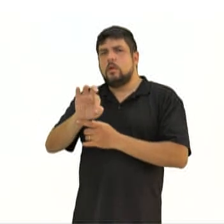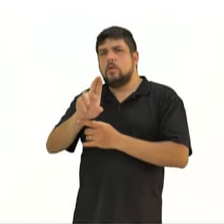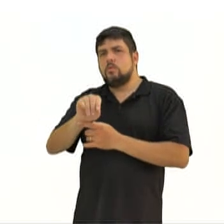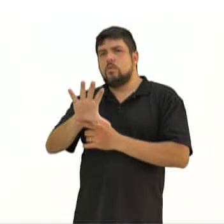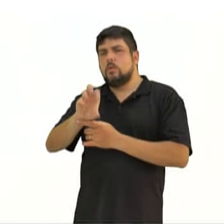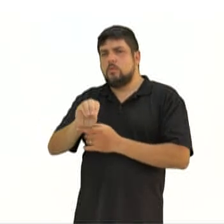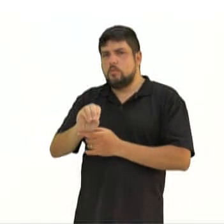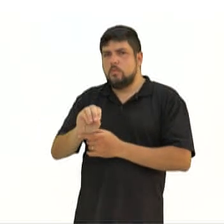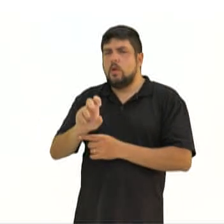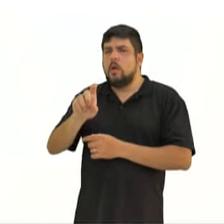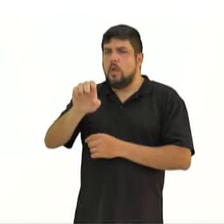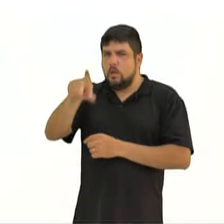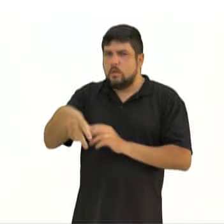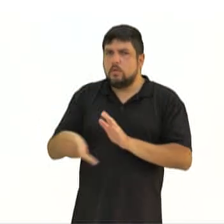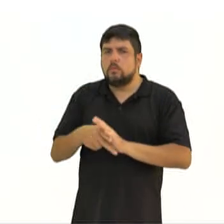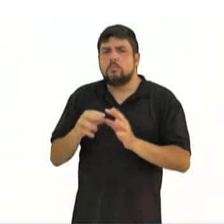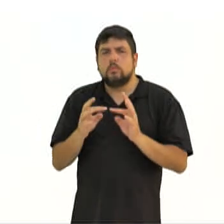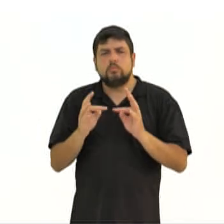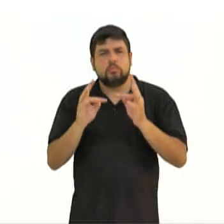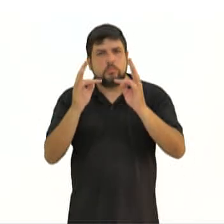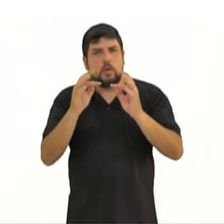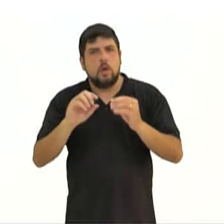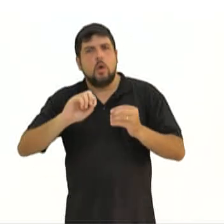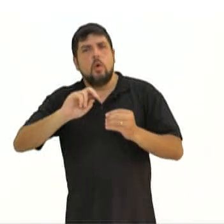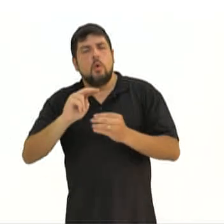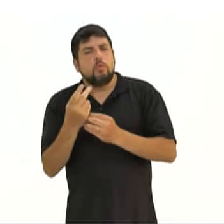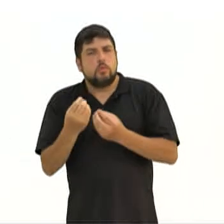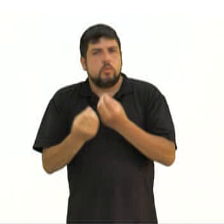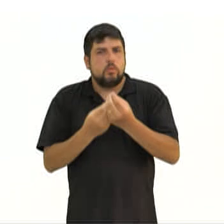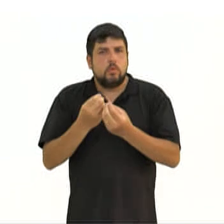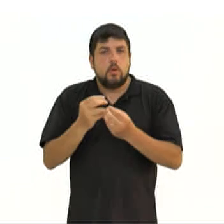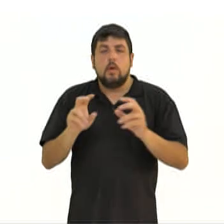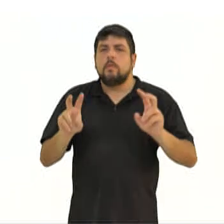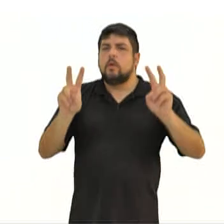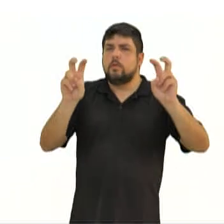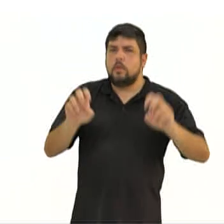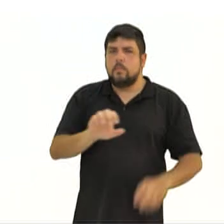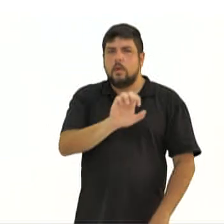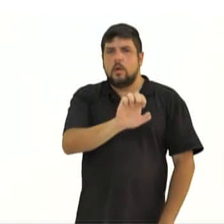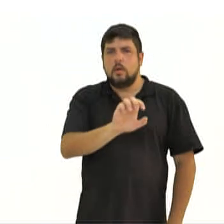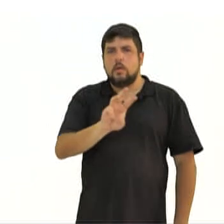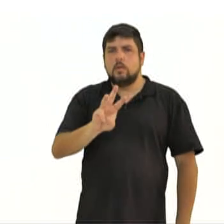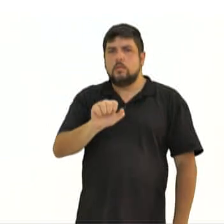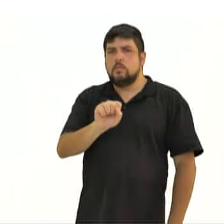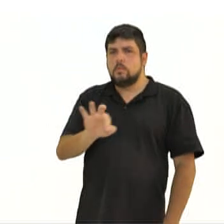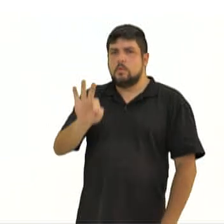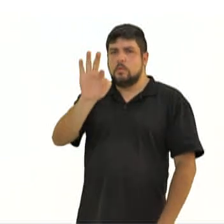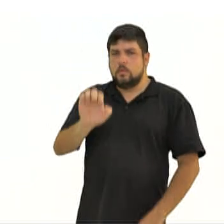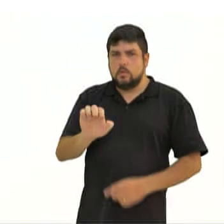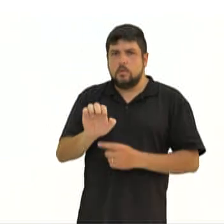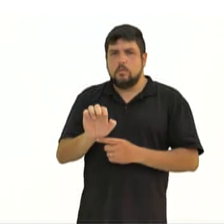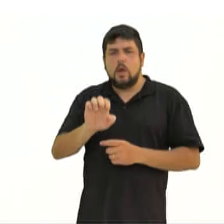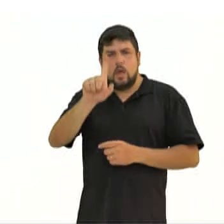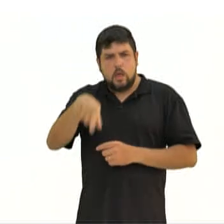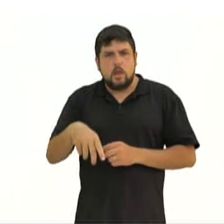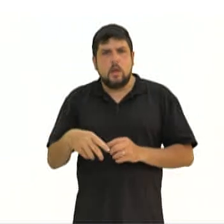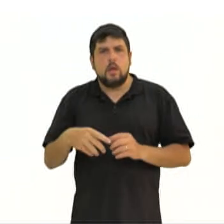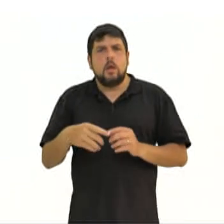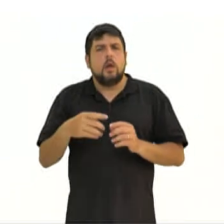de equipamentos eletrônicos ou e-waste é um termo utilizado para denominar equipamentos ou componentes